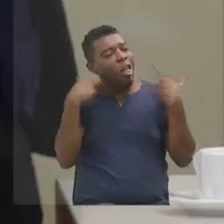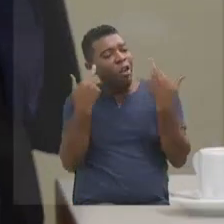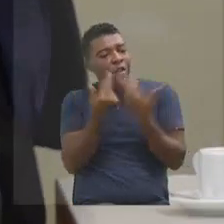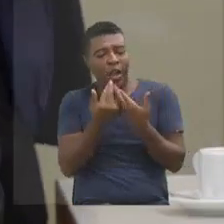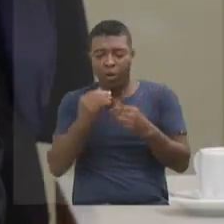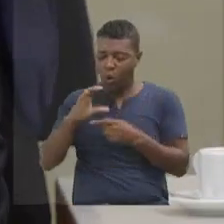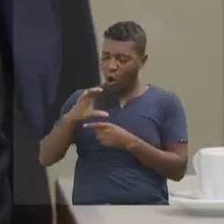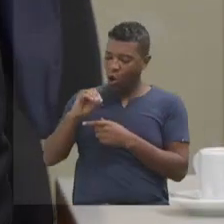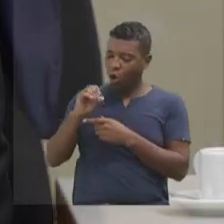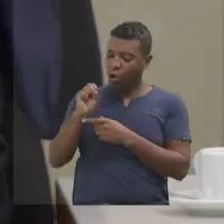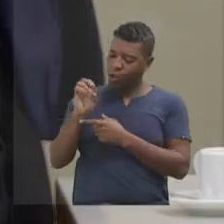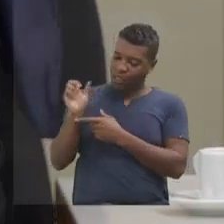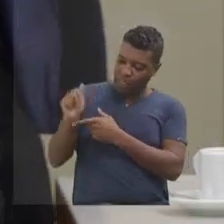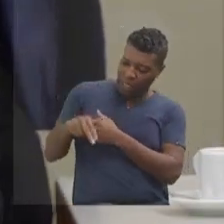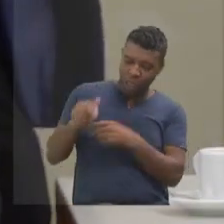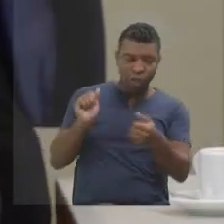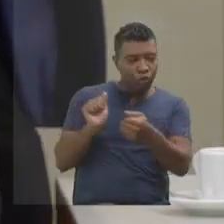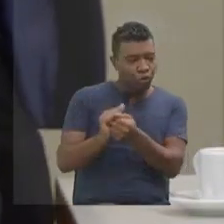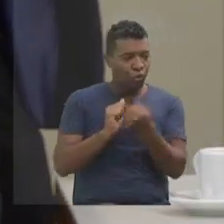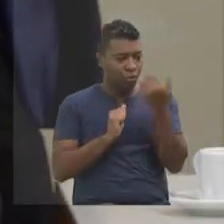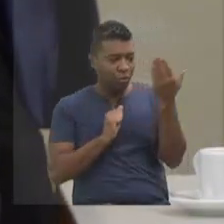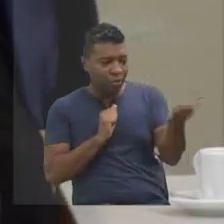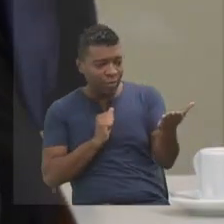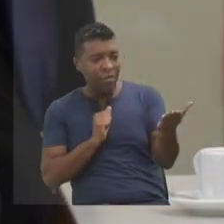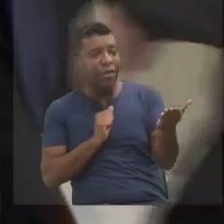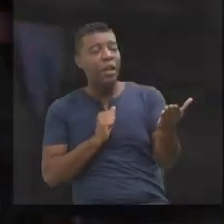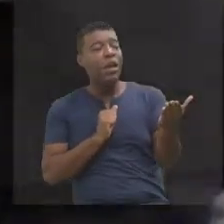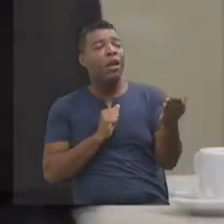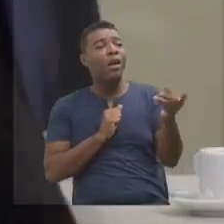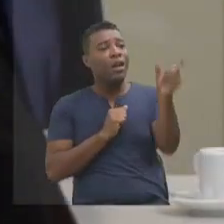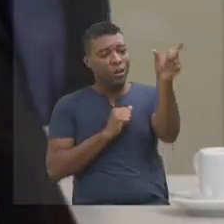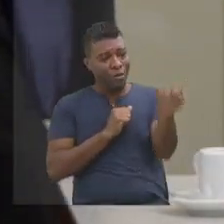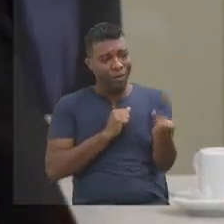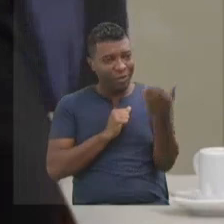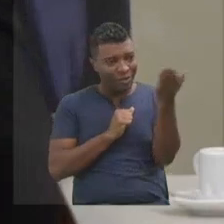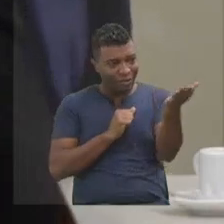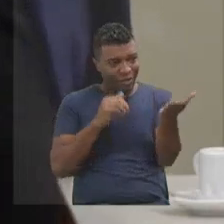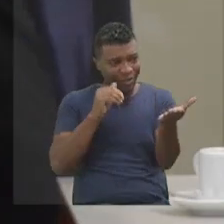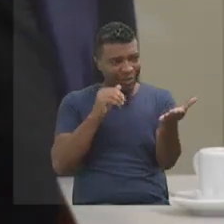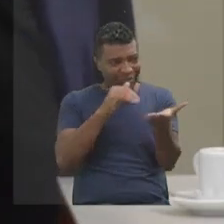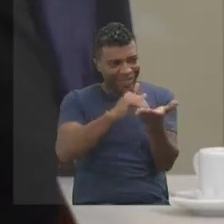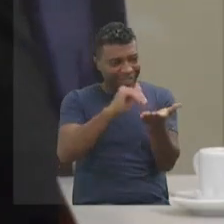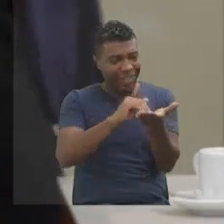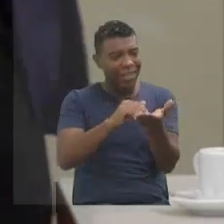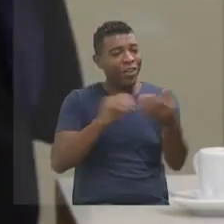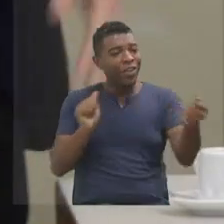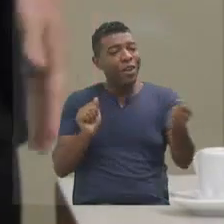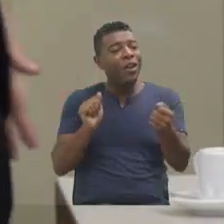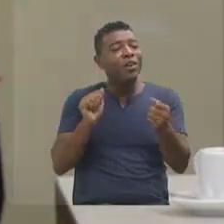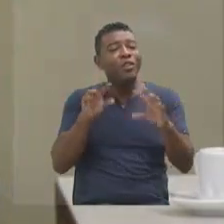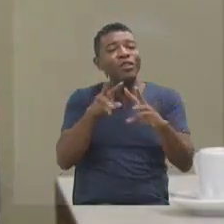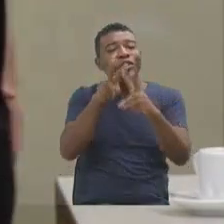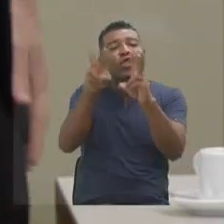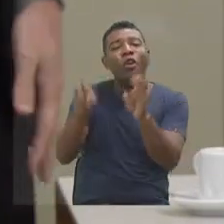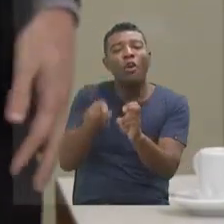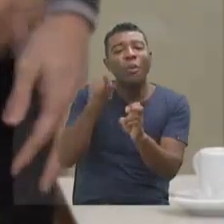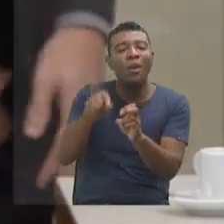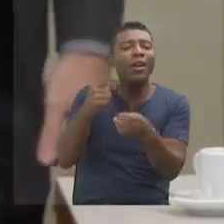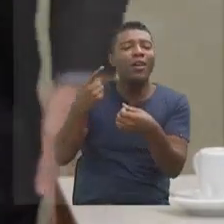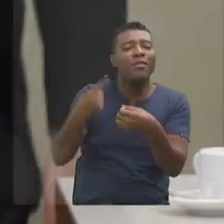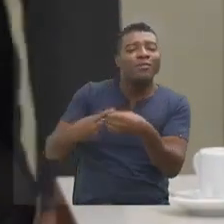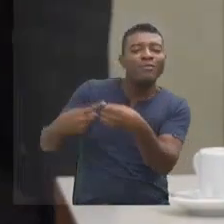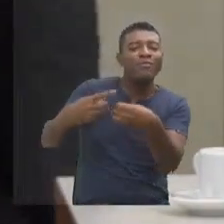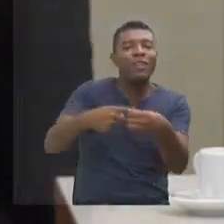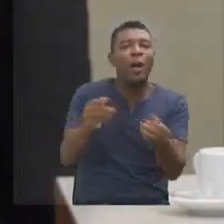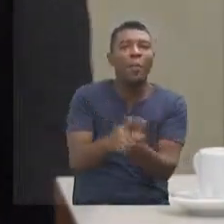respeito da cidade Polo que que tem acontecido por exemplo o seu publicou uma resolução